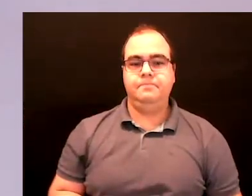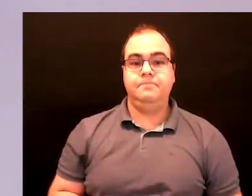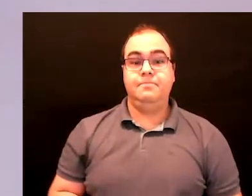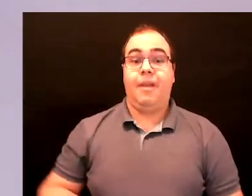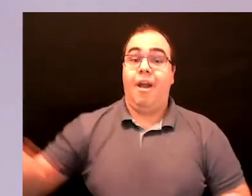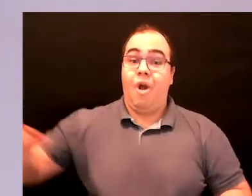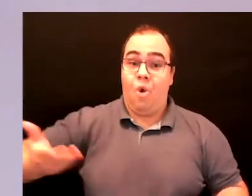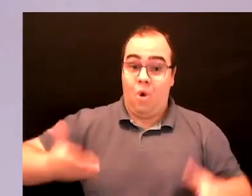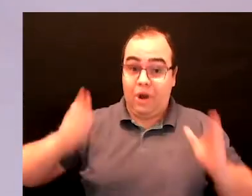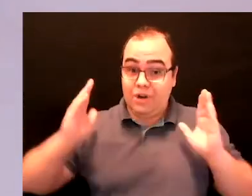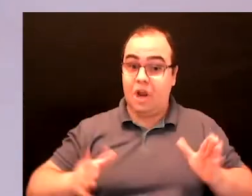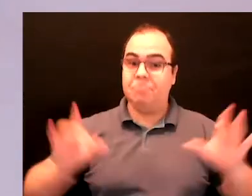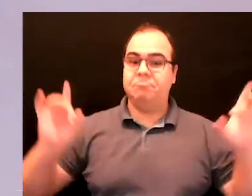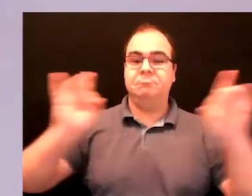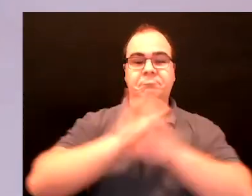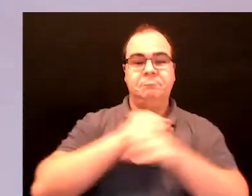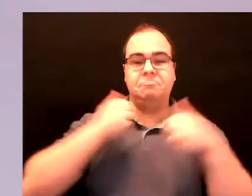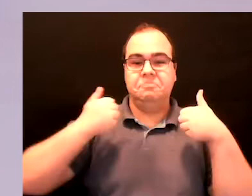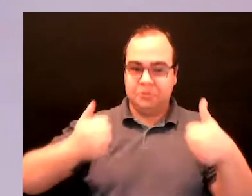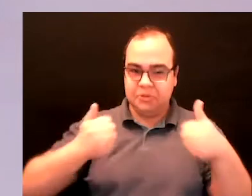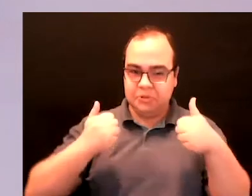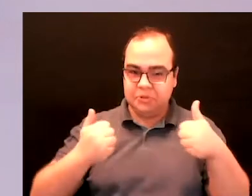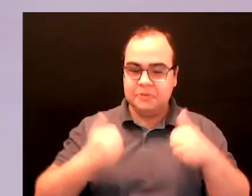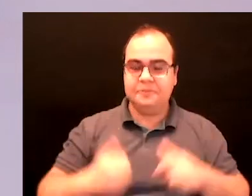Aqui já está uma consistência bem bacana.